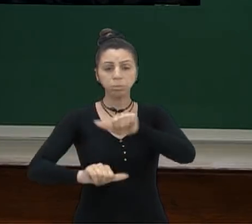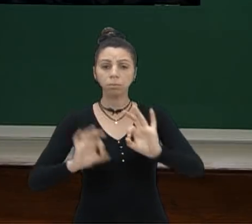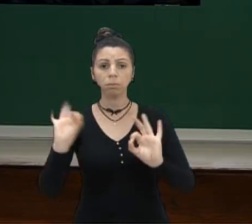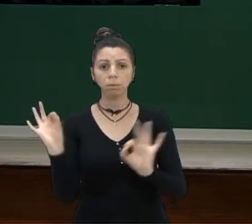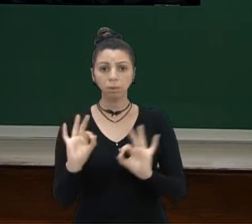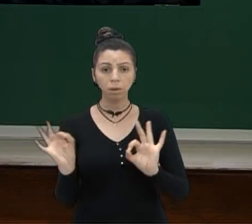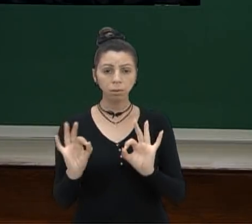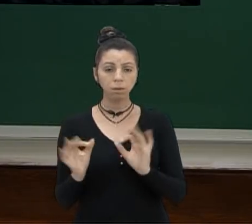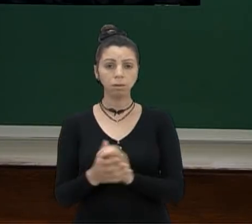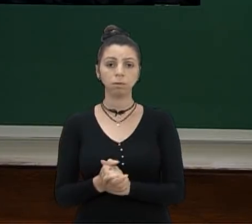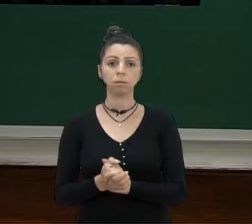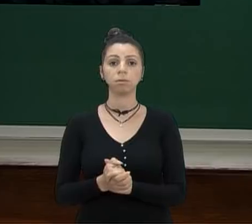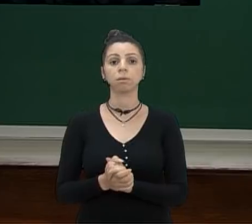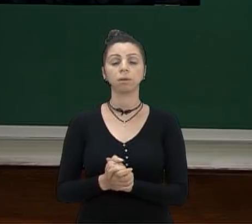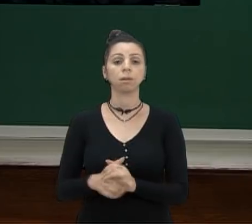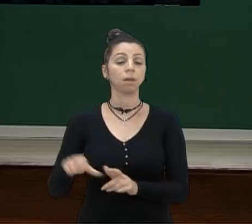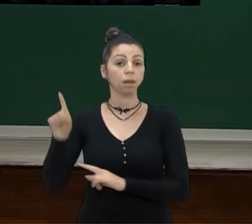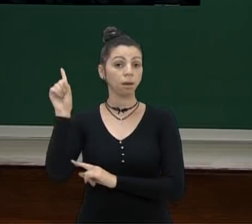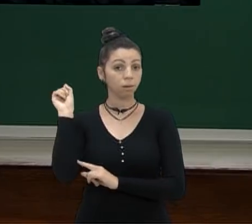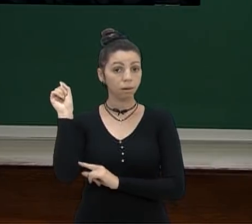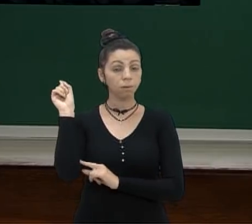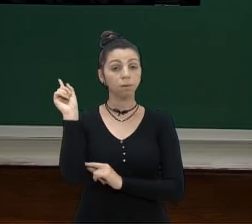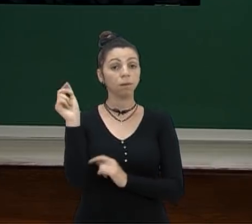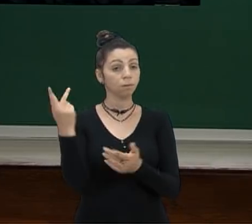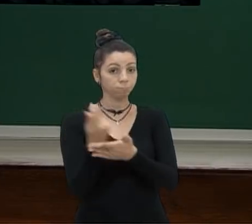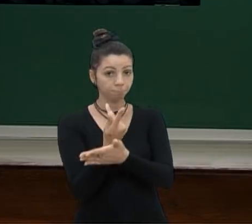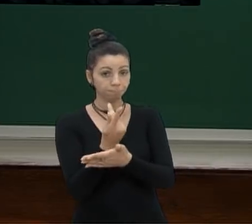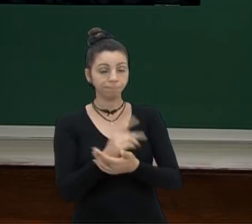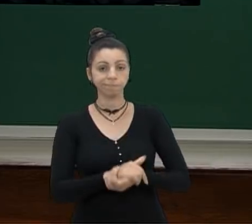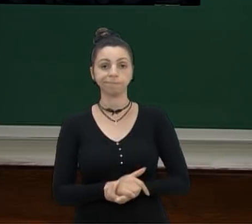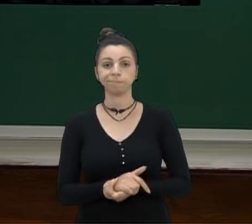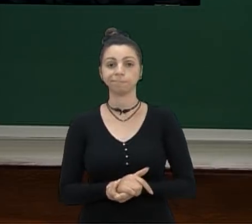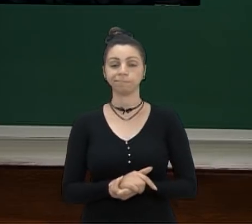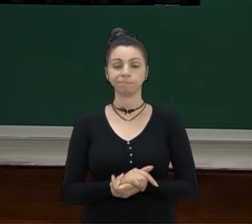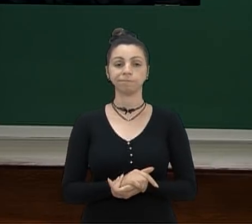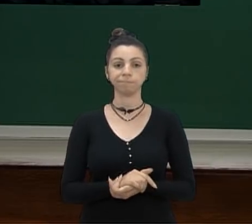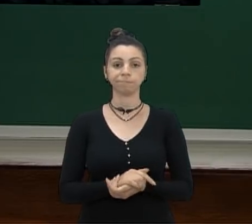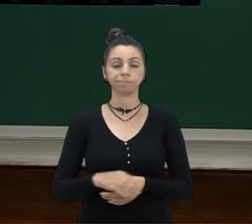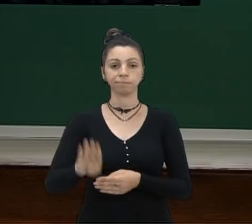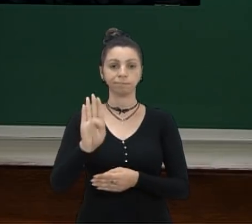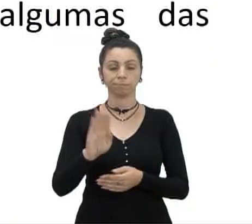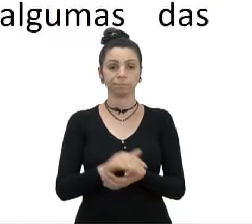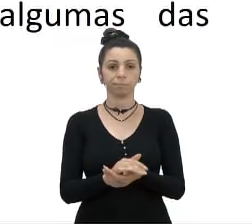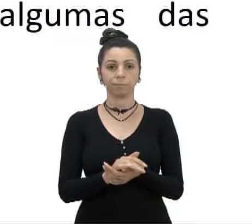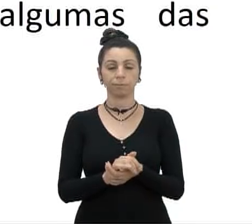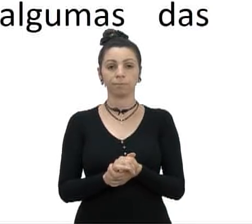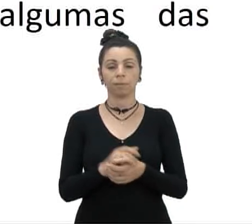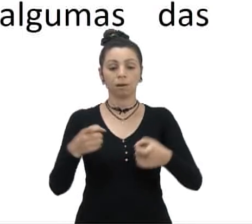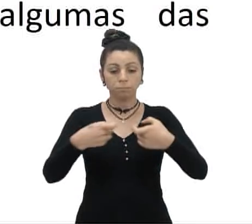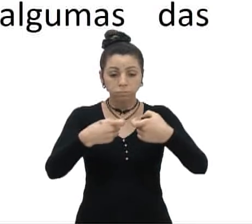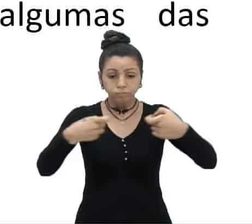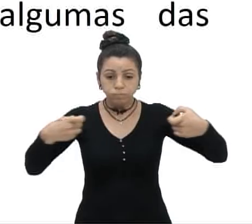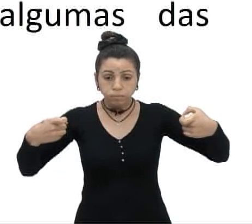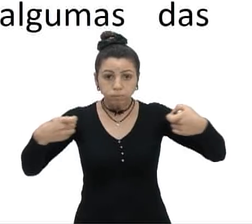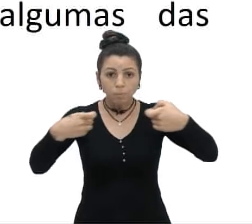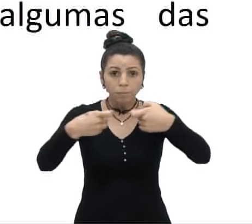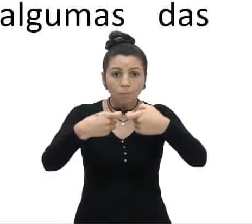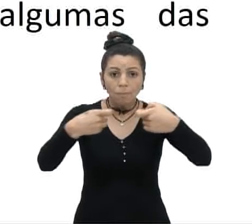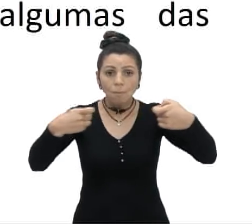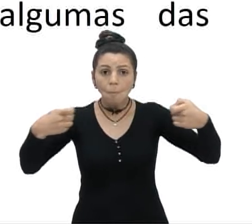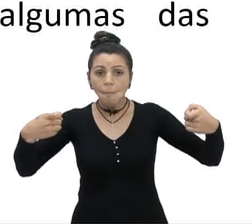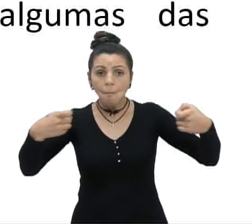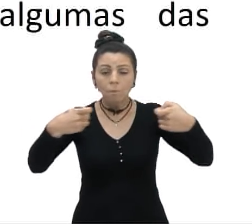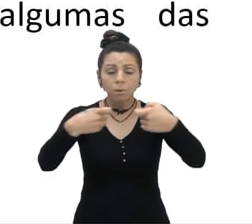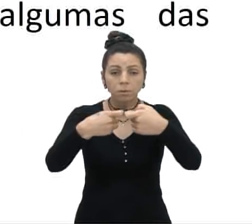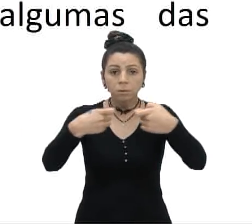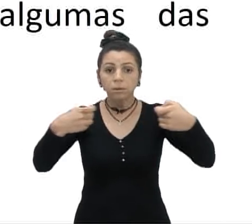é isso que o exercício pecou, é nisso que ele errou. Vamos para a alternativa B? A elasticidade e a resistência são algumas